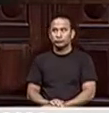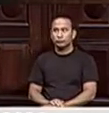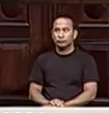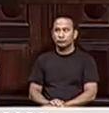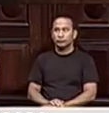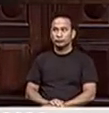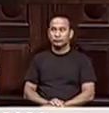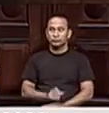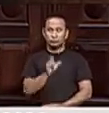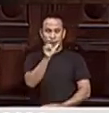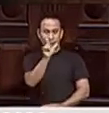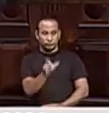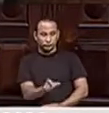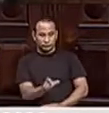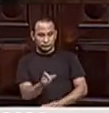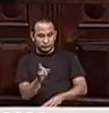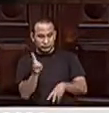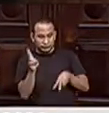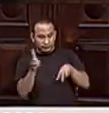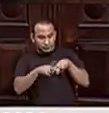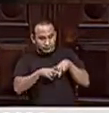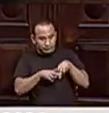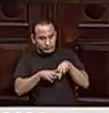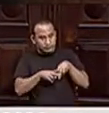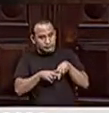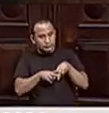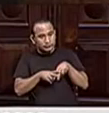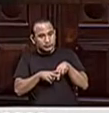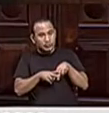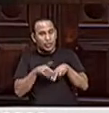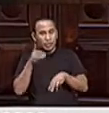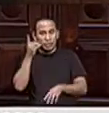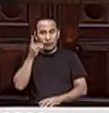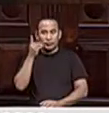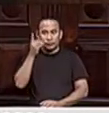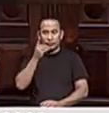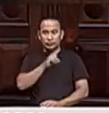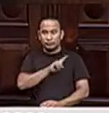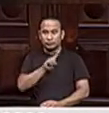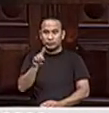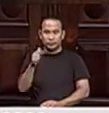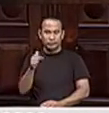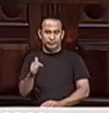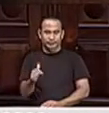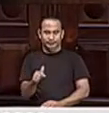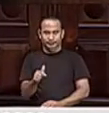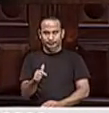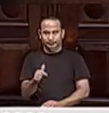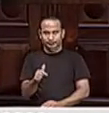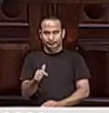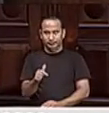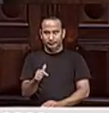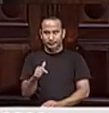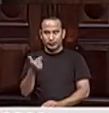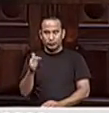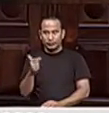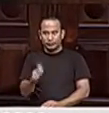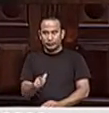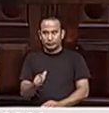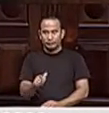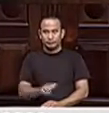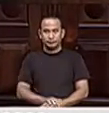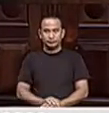A figura da prisão preventiva para deputado não existe. Não